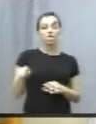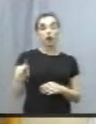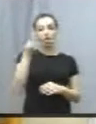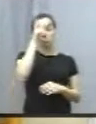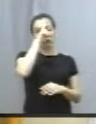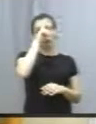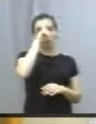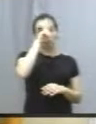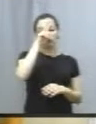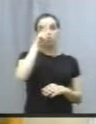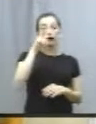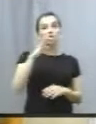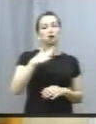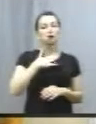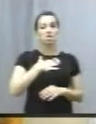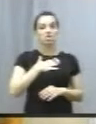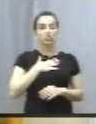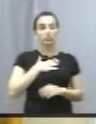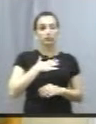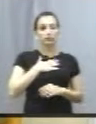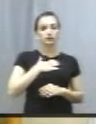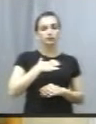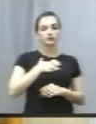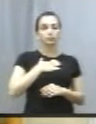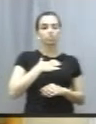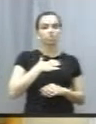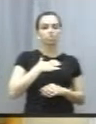nesse ponto, eu